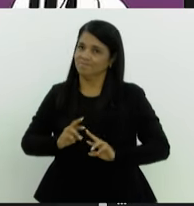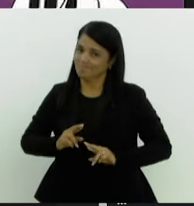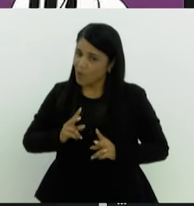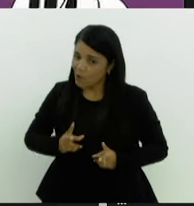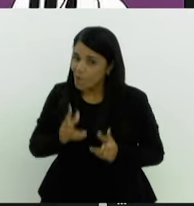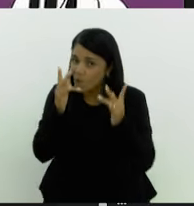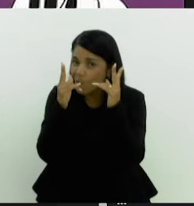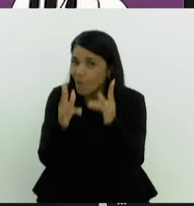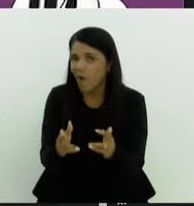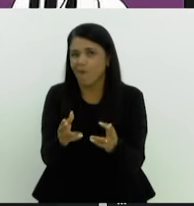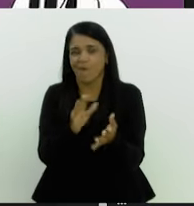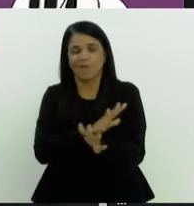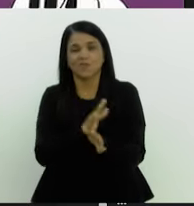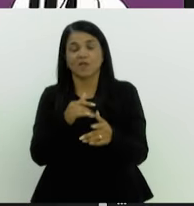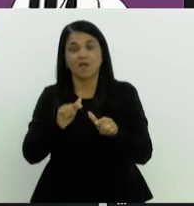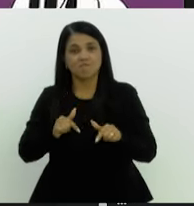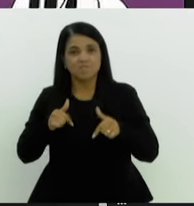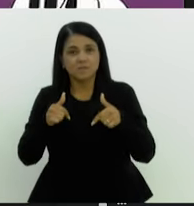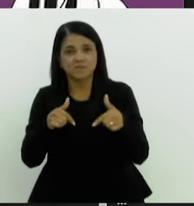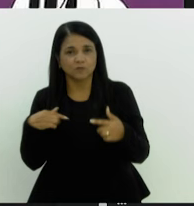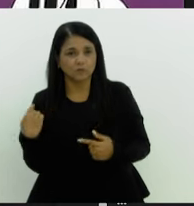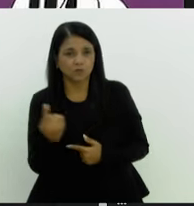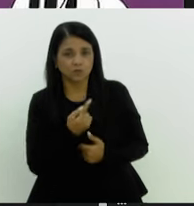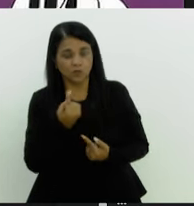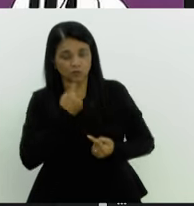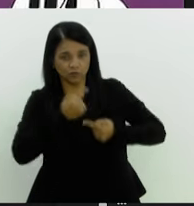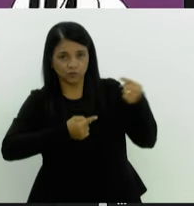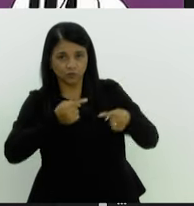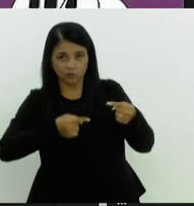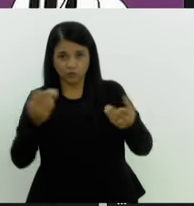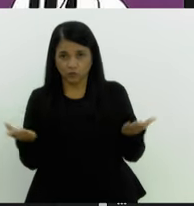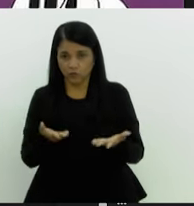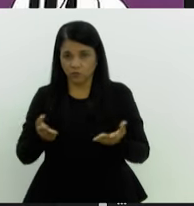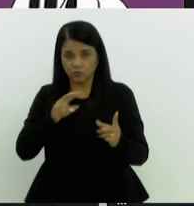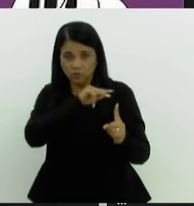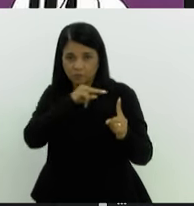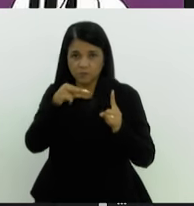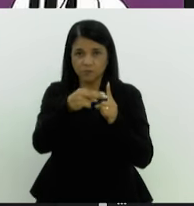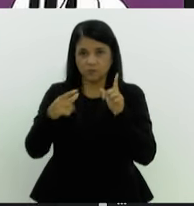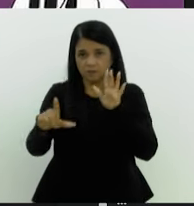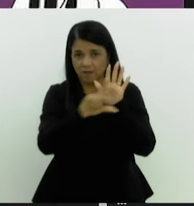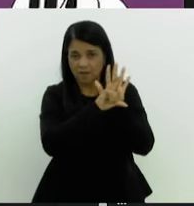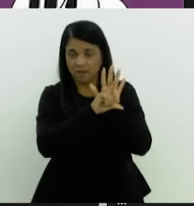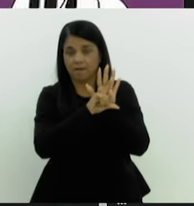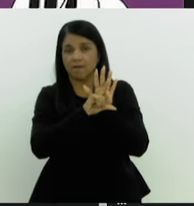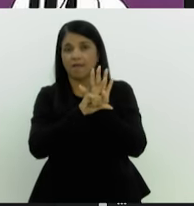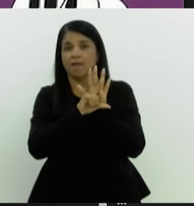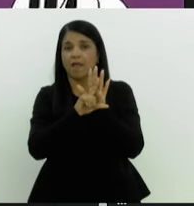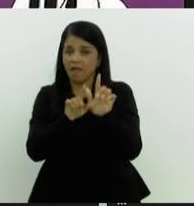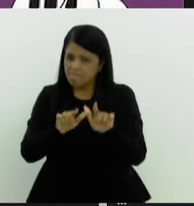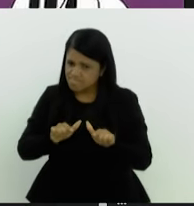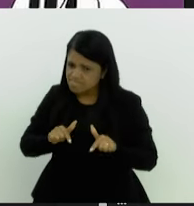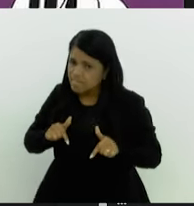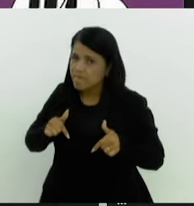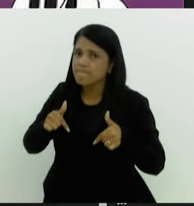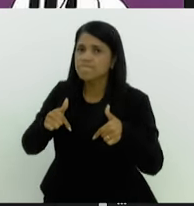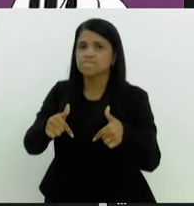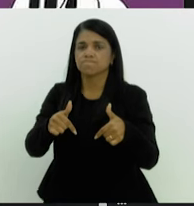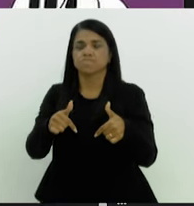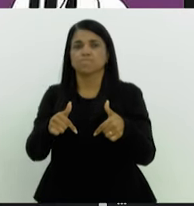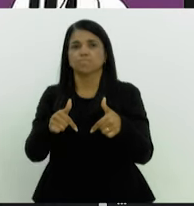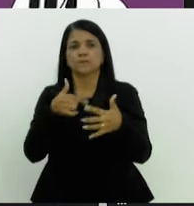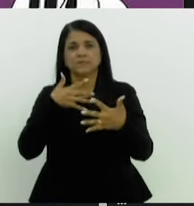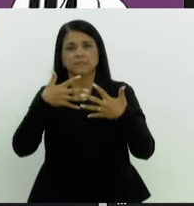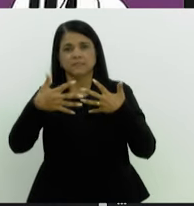missão né de todos nós que estamos aqui discutindo isso na Perspectiva dessa legislação é enfrentar isso com muita